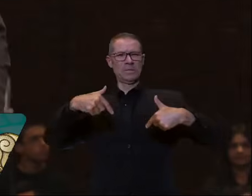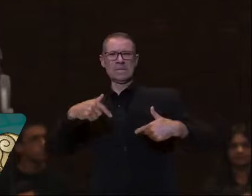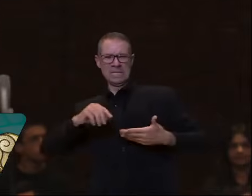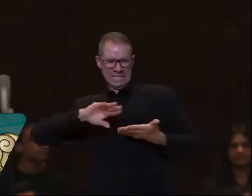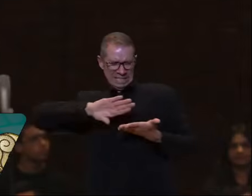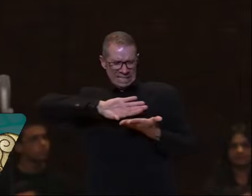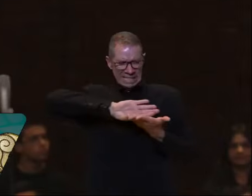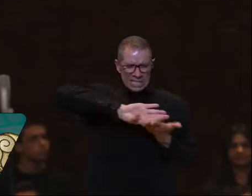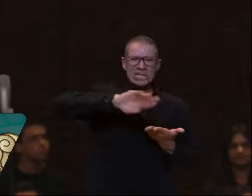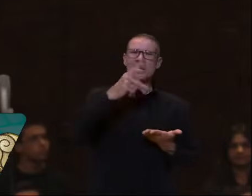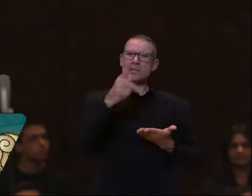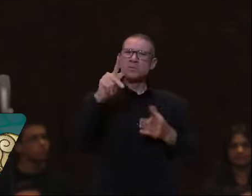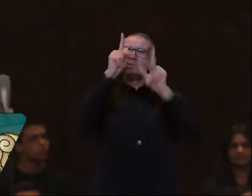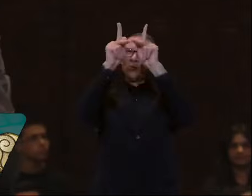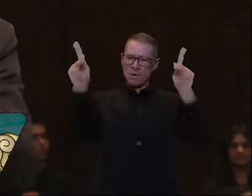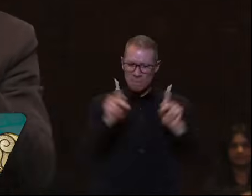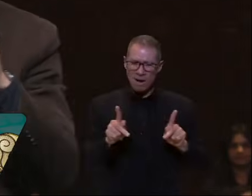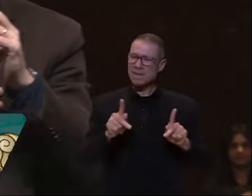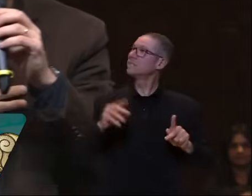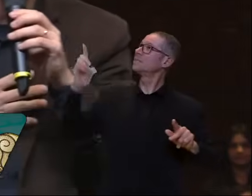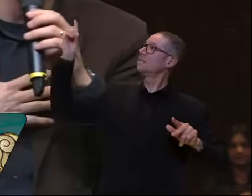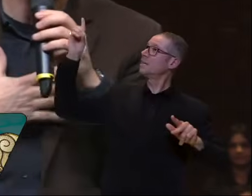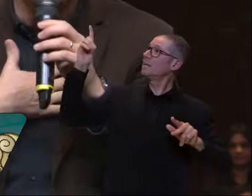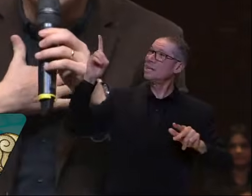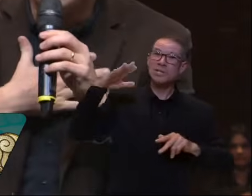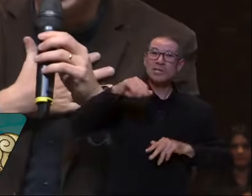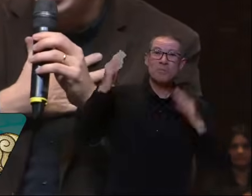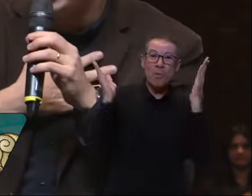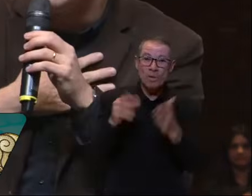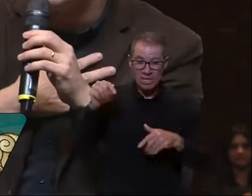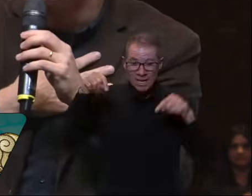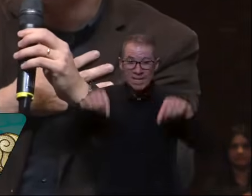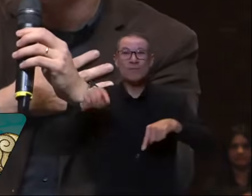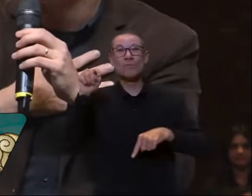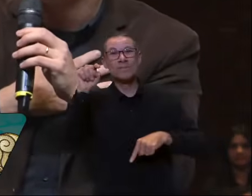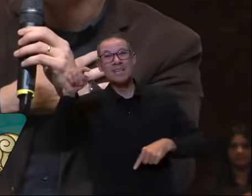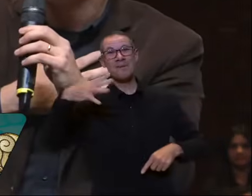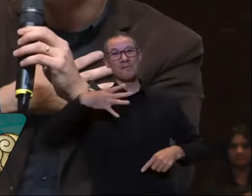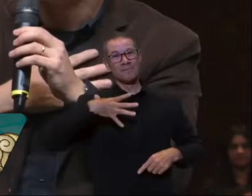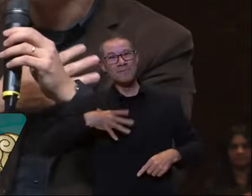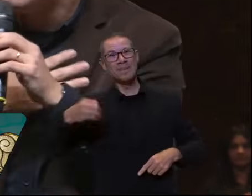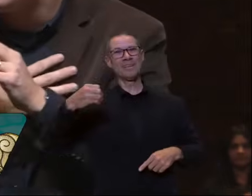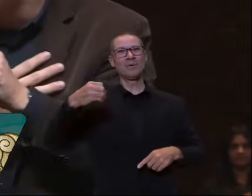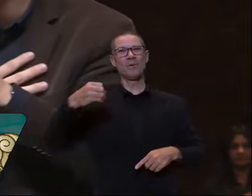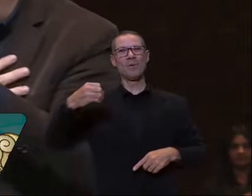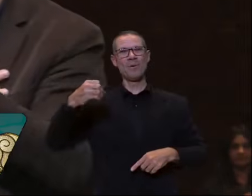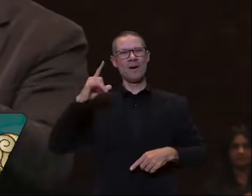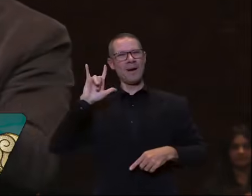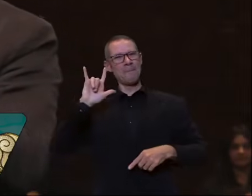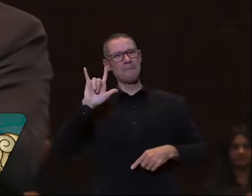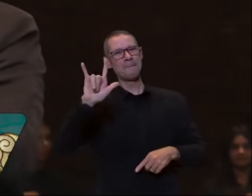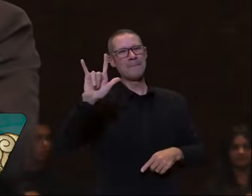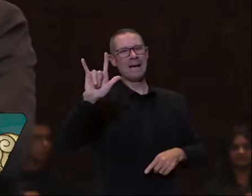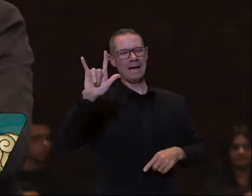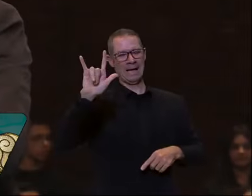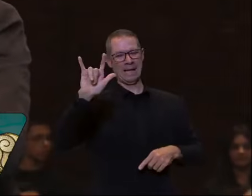paz. E hoje Ele te trouxe aqui para lembrar: ei, você é meu filho, filho amado.